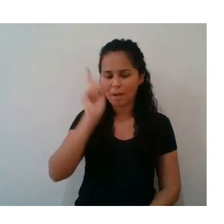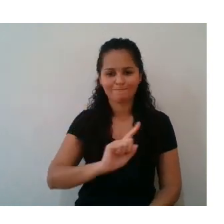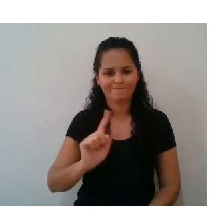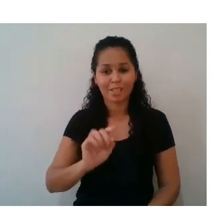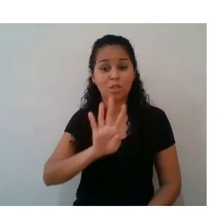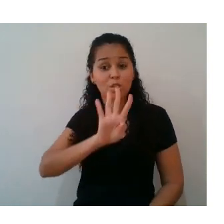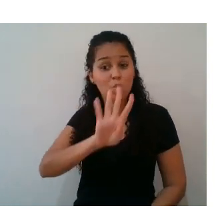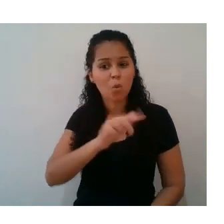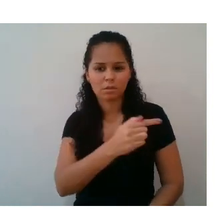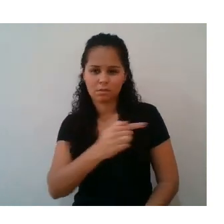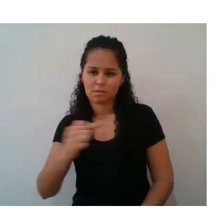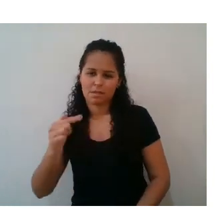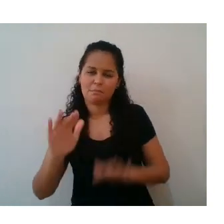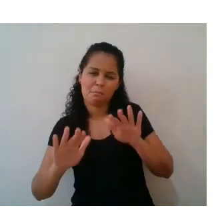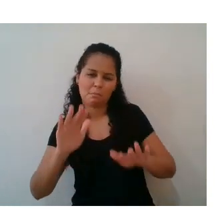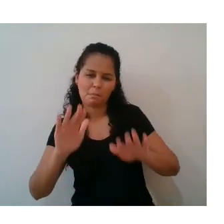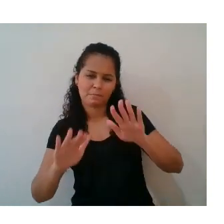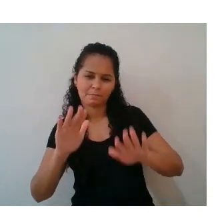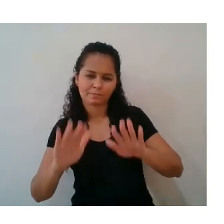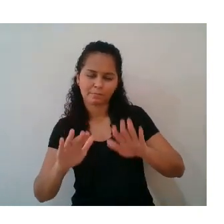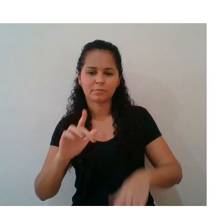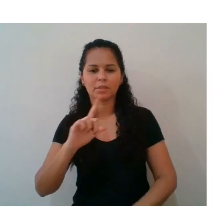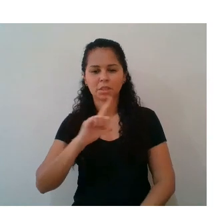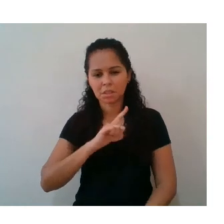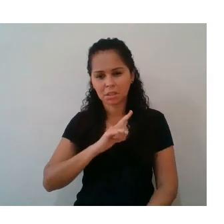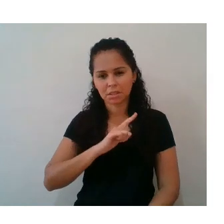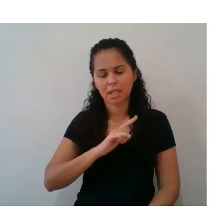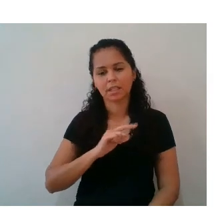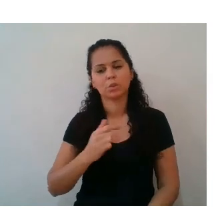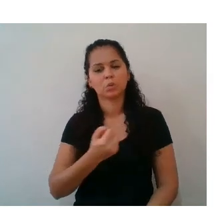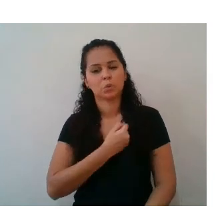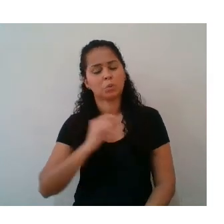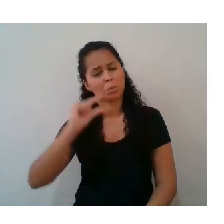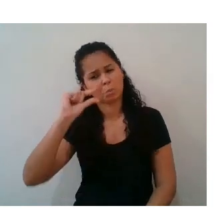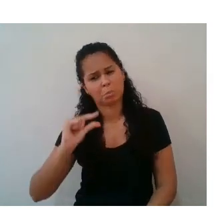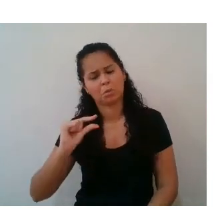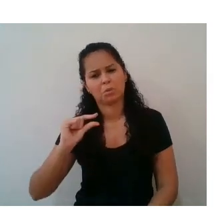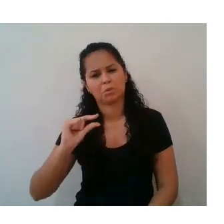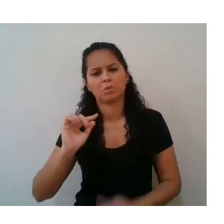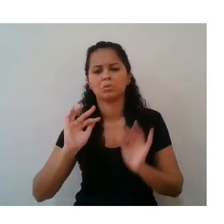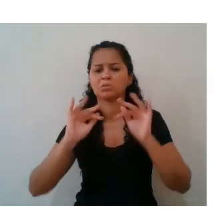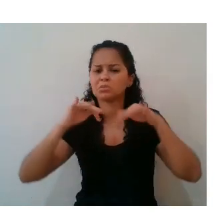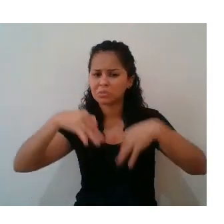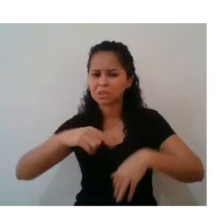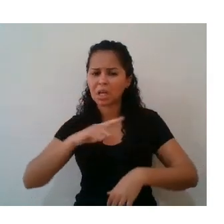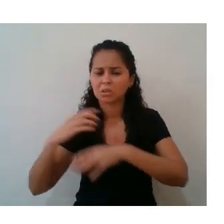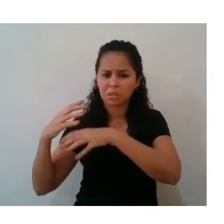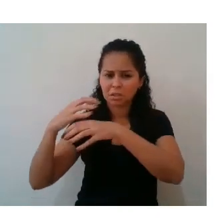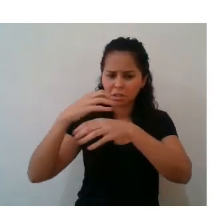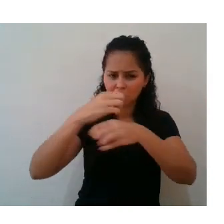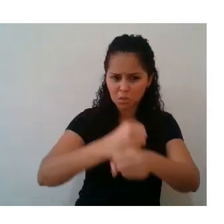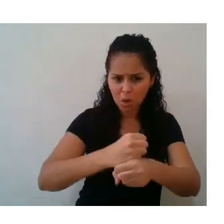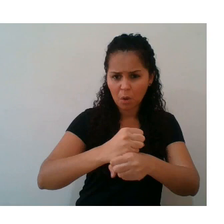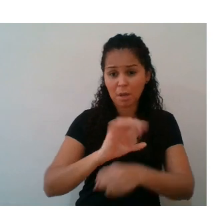São 4 semanas aproximadamente. Ok? E eu tenho um valor realmente muito baixo aqui. No final, a gente tem essa